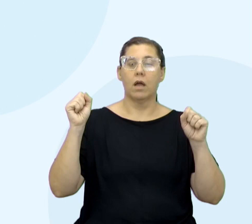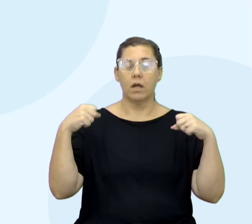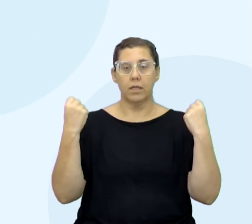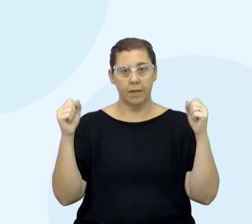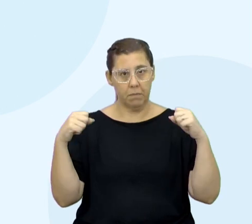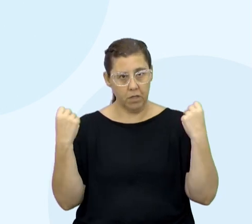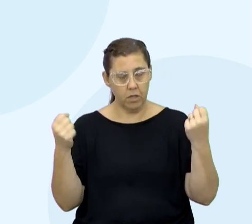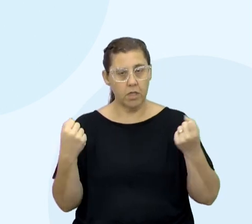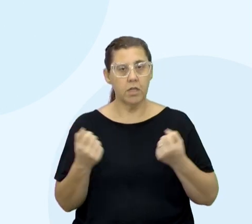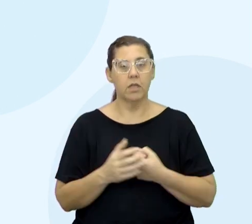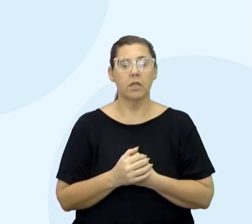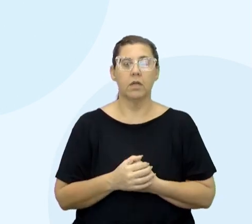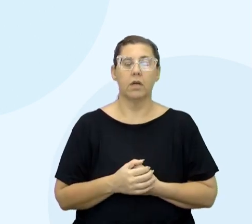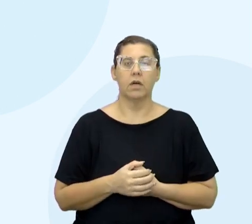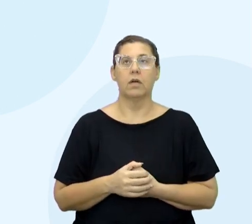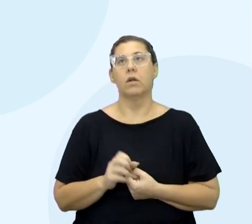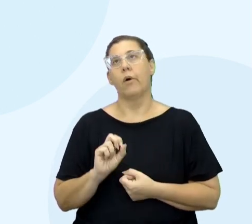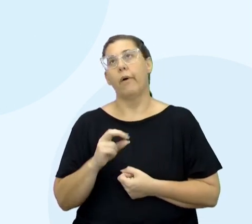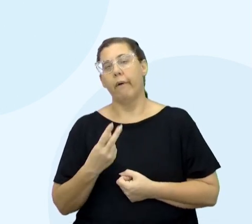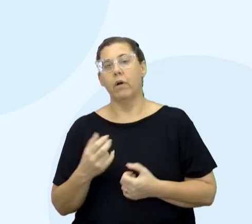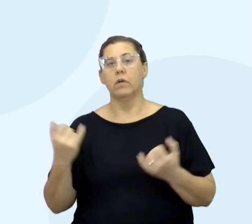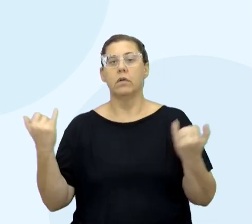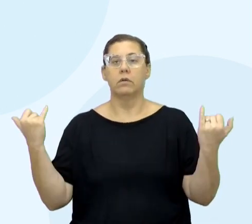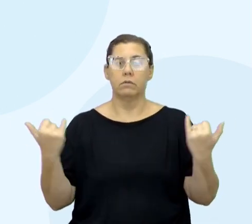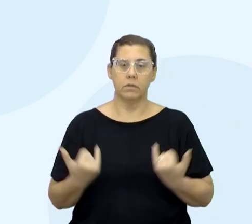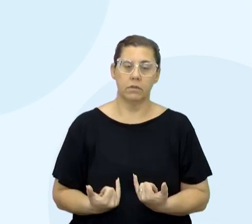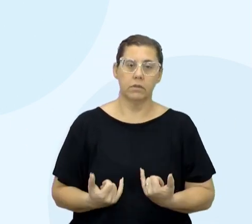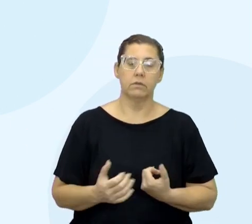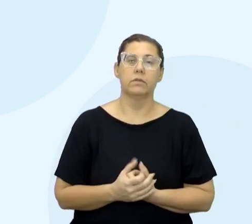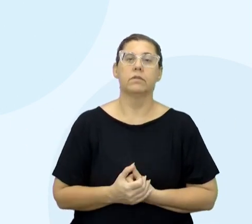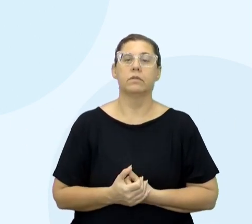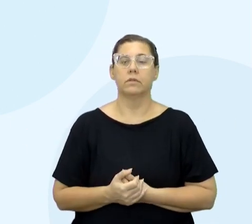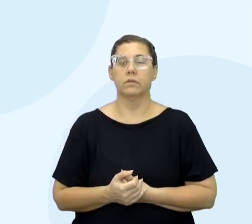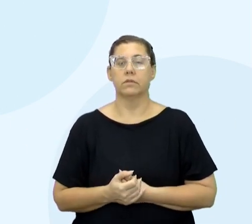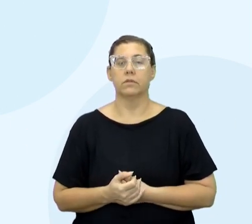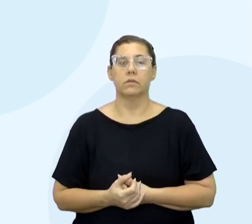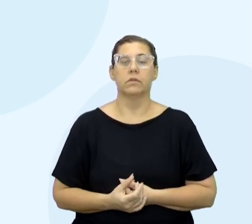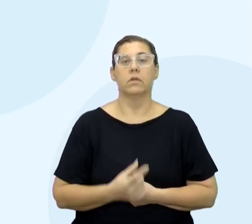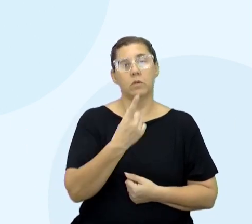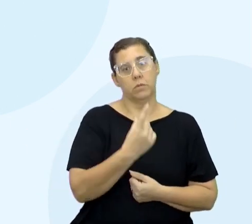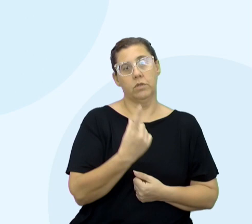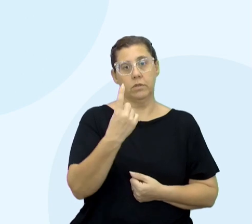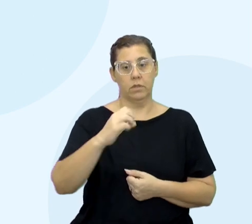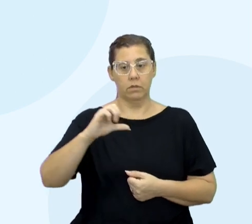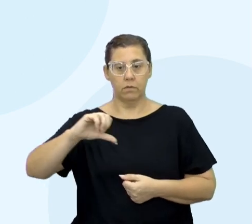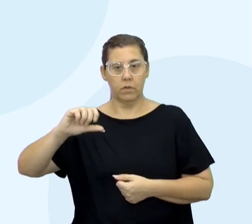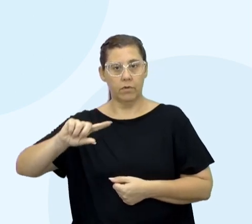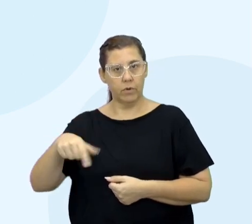você ganhar massa muscular ou ficar um pouco mais fit aí,